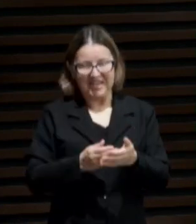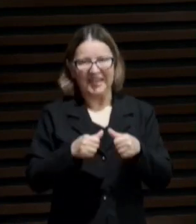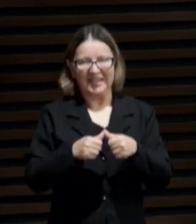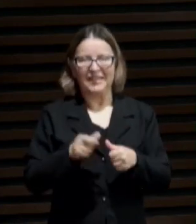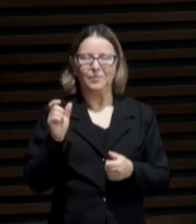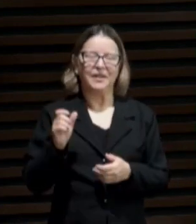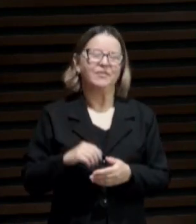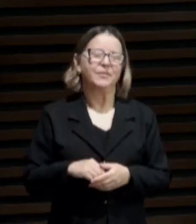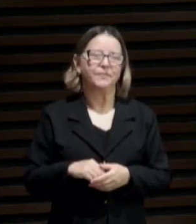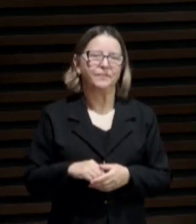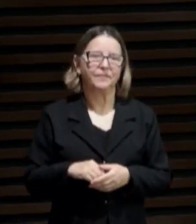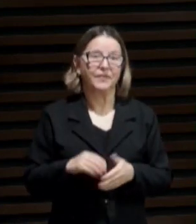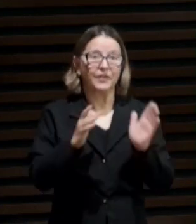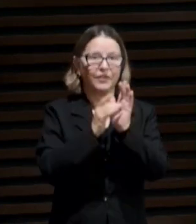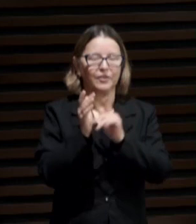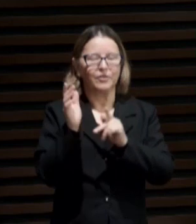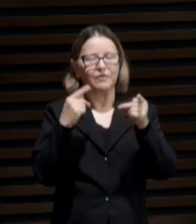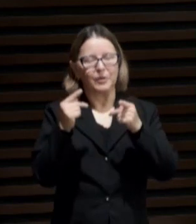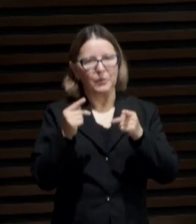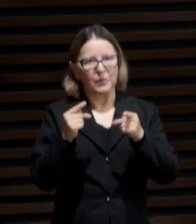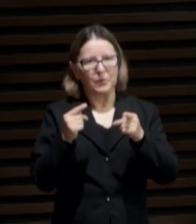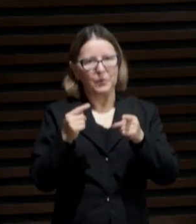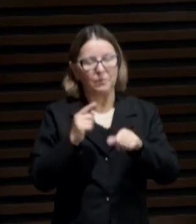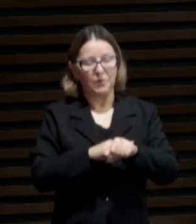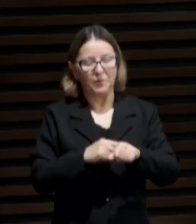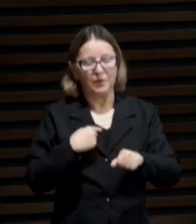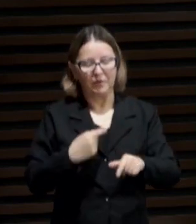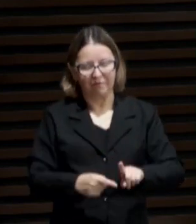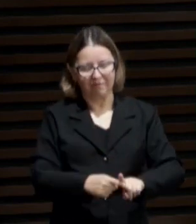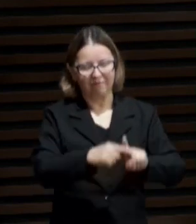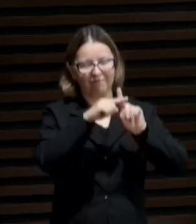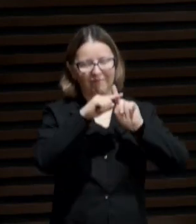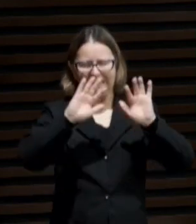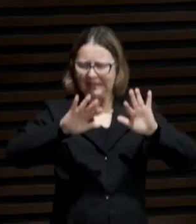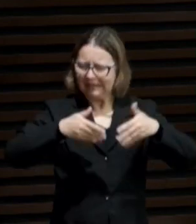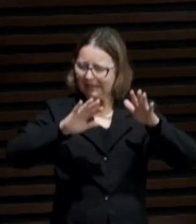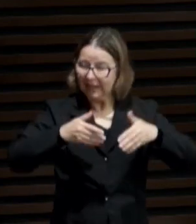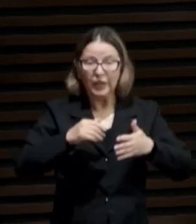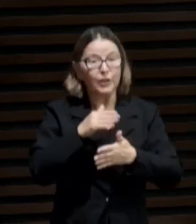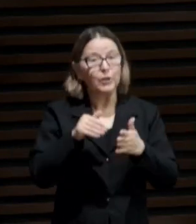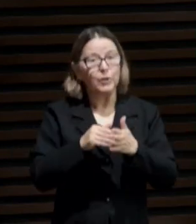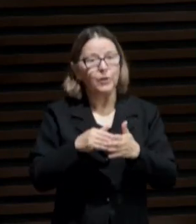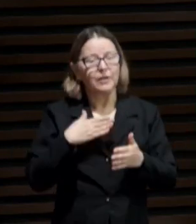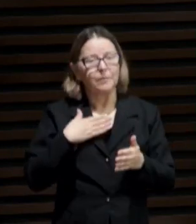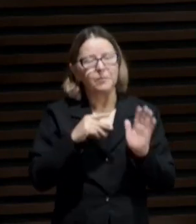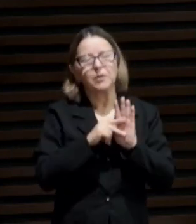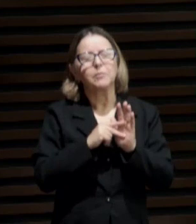E eu, quando for levantado da terra, disse Jesus, atrairei todos a mim mesmo. Que todos é